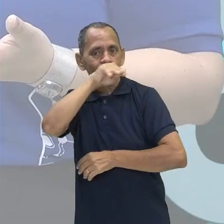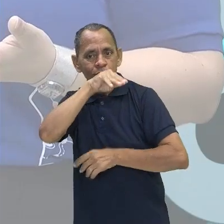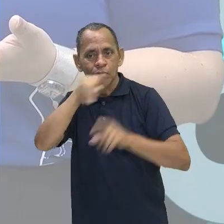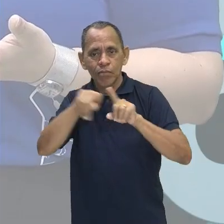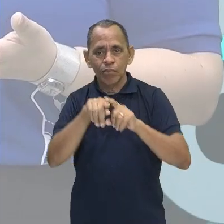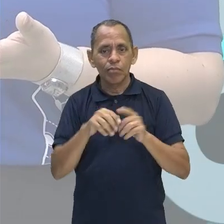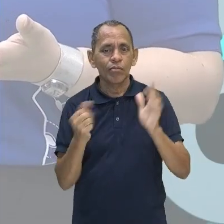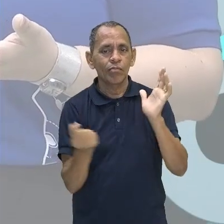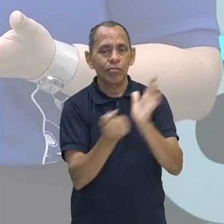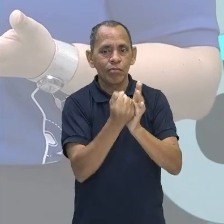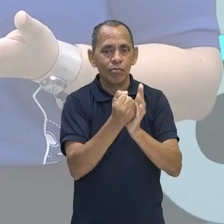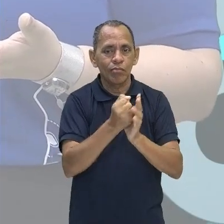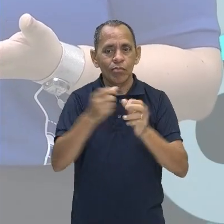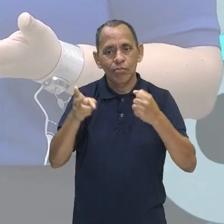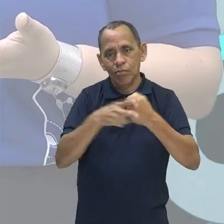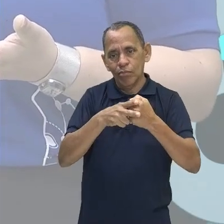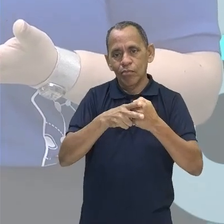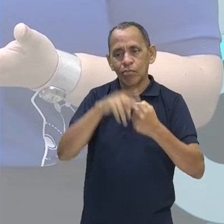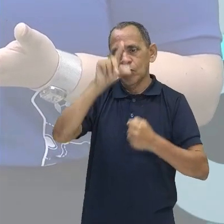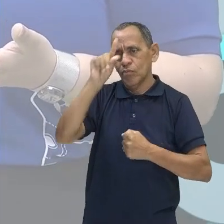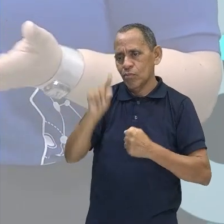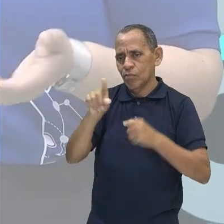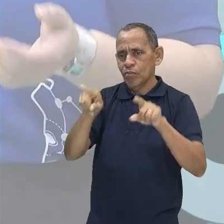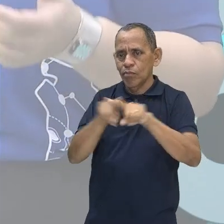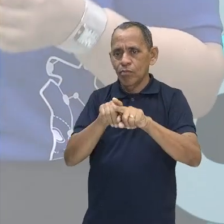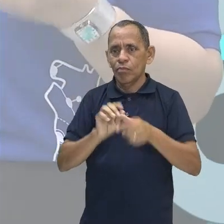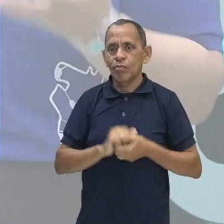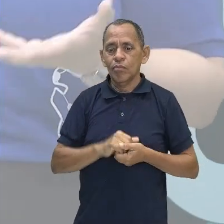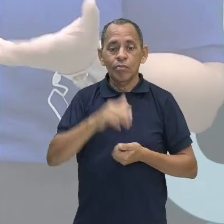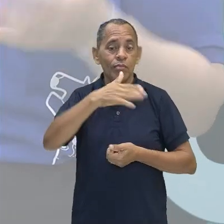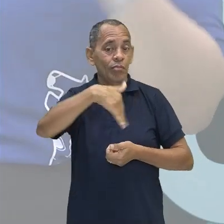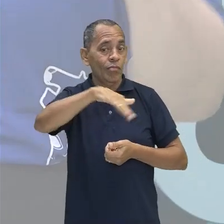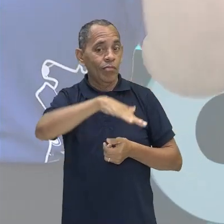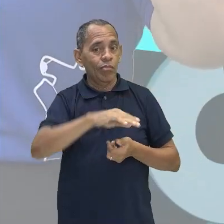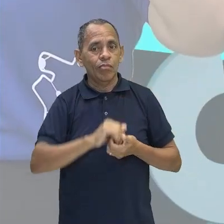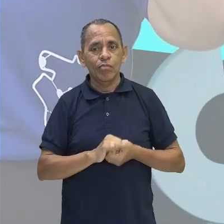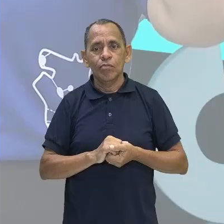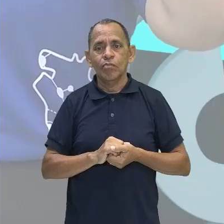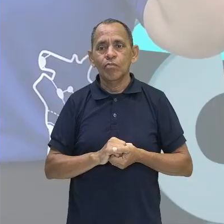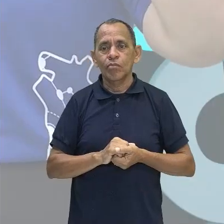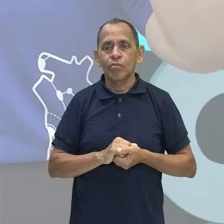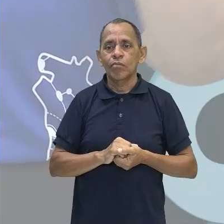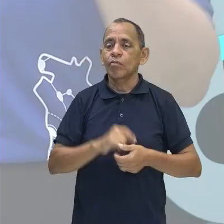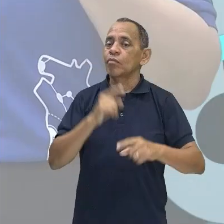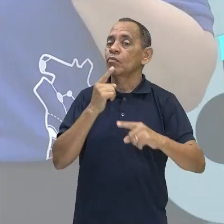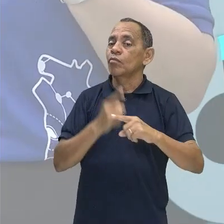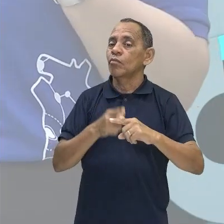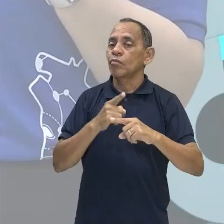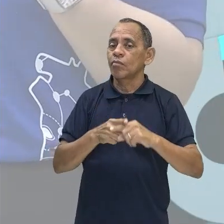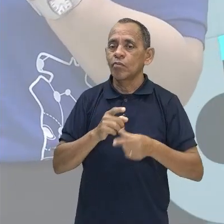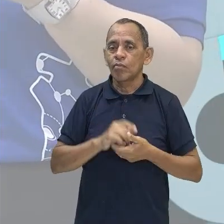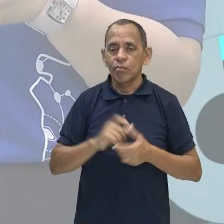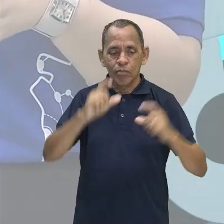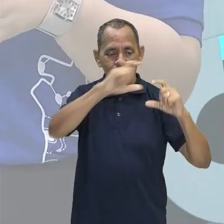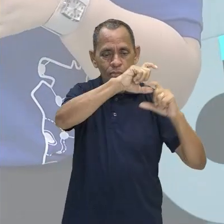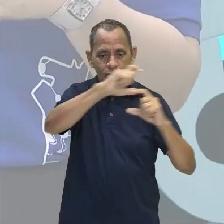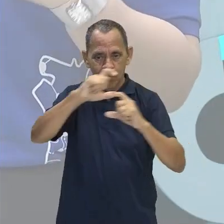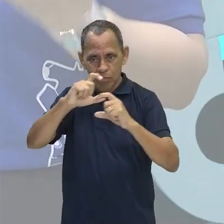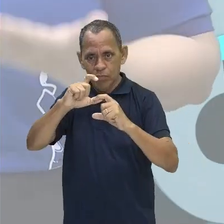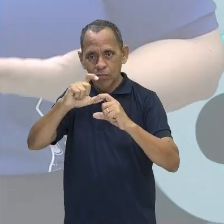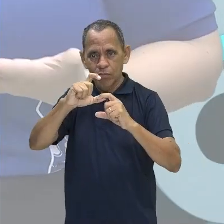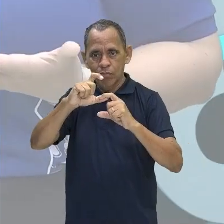temporais sejam mínimos, tanto temporais como de espaço, justamente porque o desenho acaba por